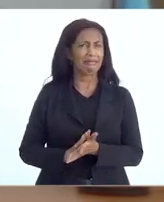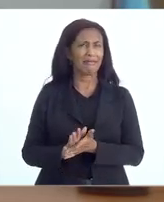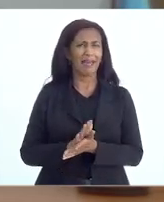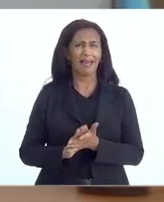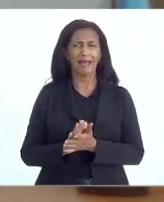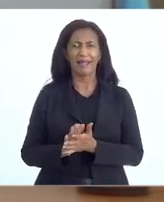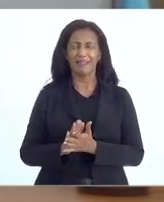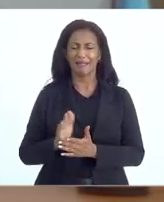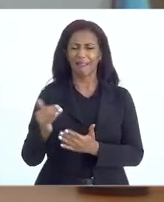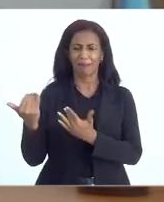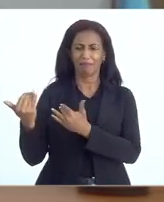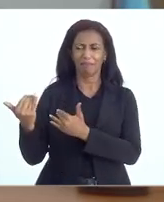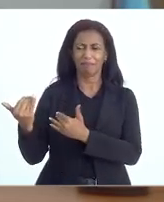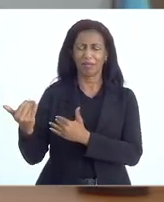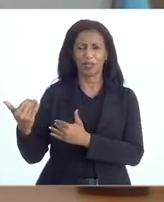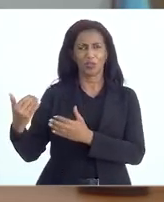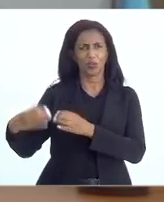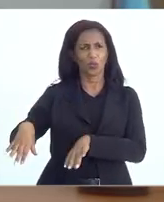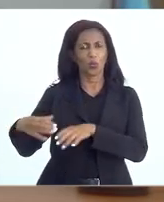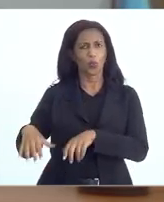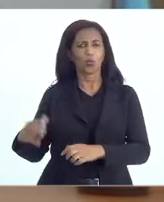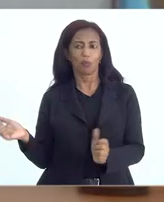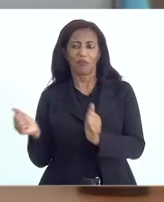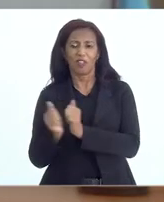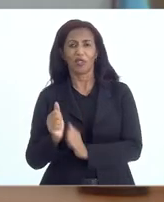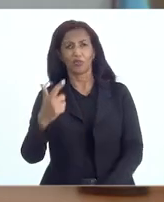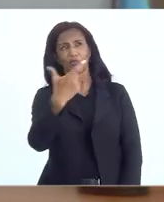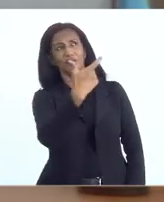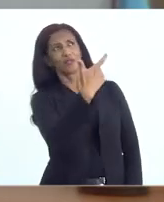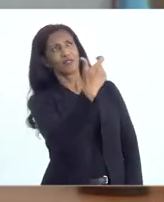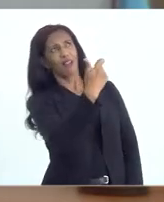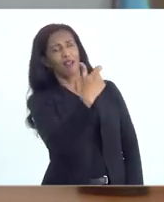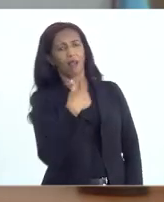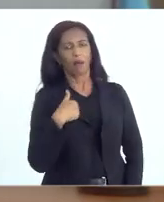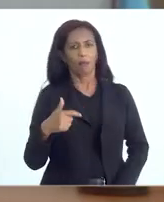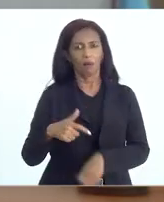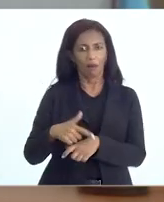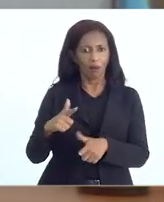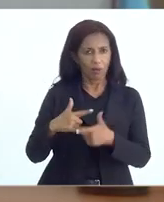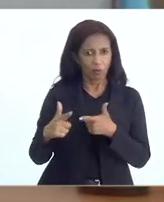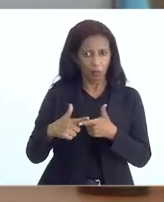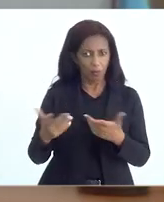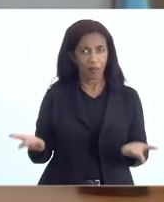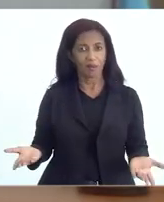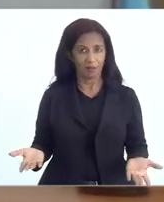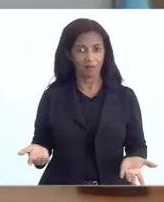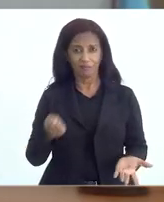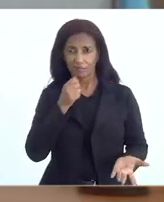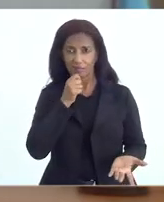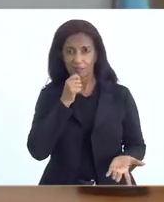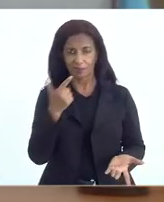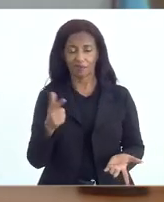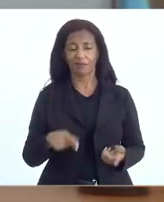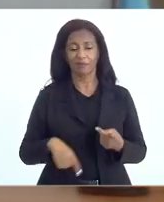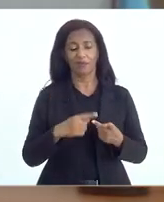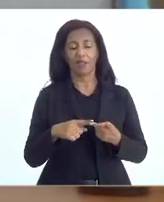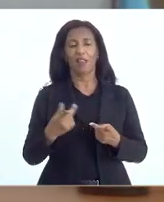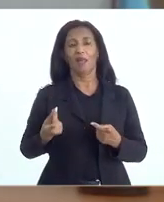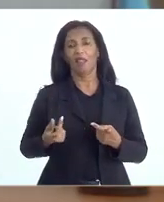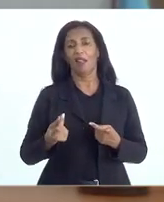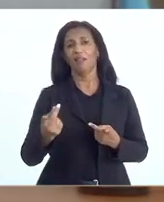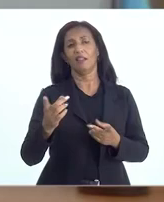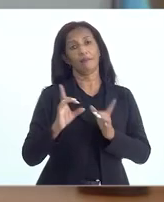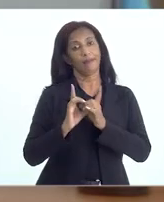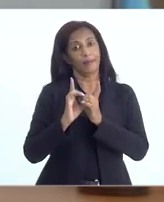nada de cada concurso Mas ficam do lado tirar foto e tal mas na hora de enfrentar o problema no evento e a outra questão são esses eternos